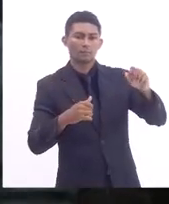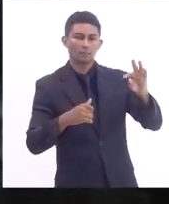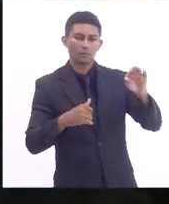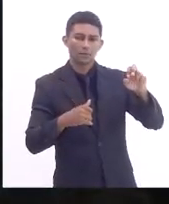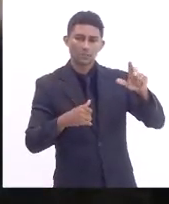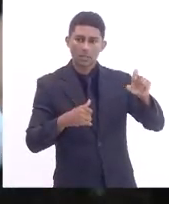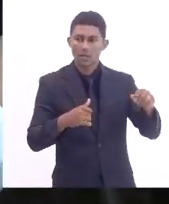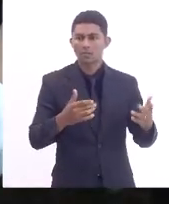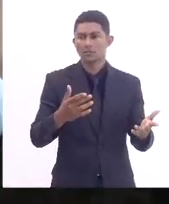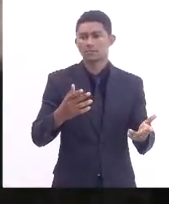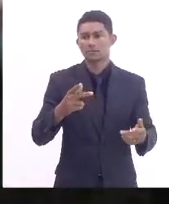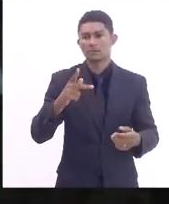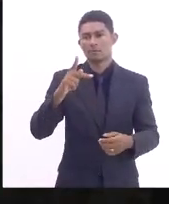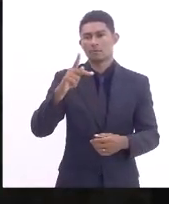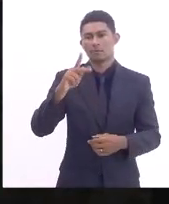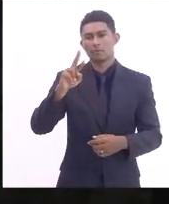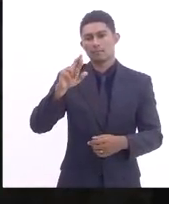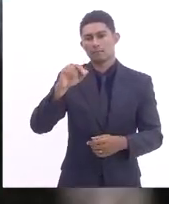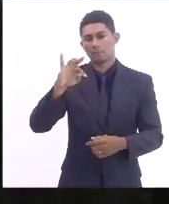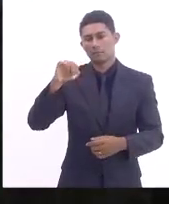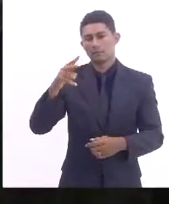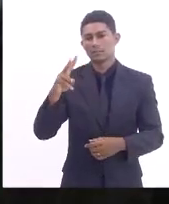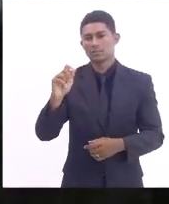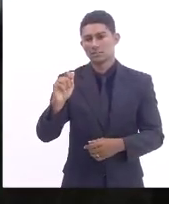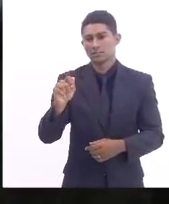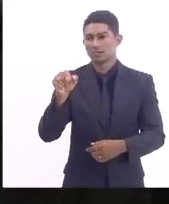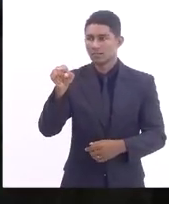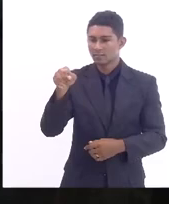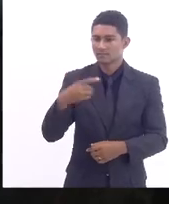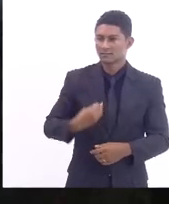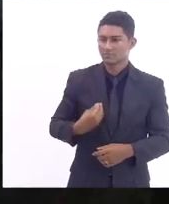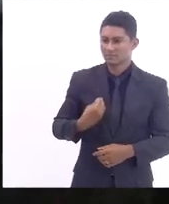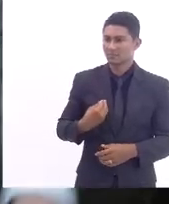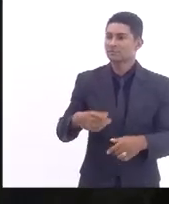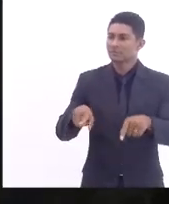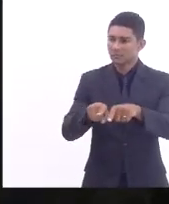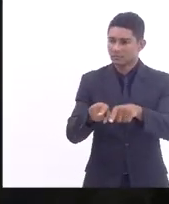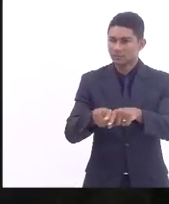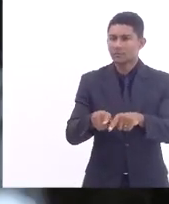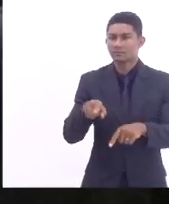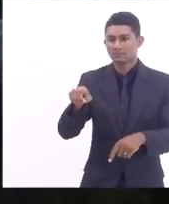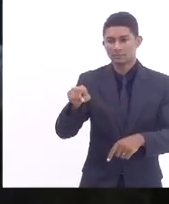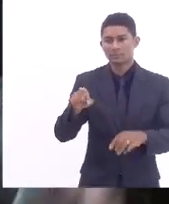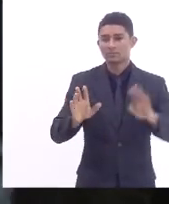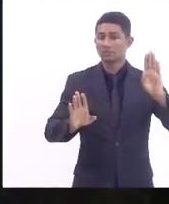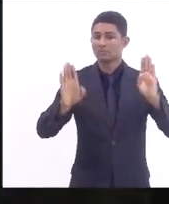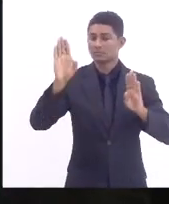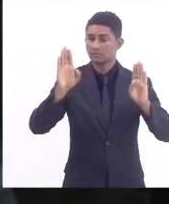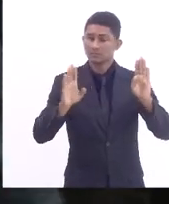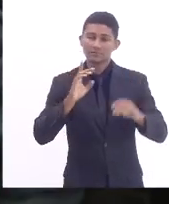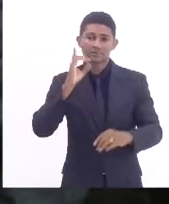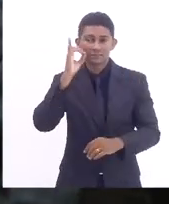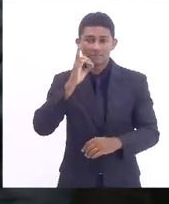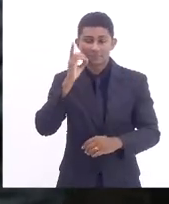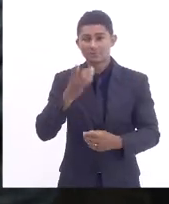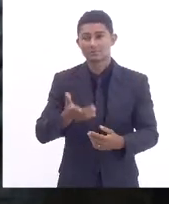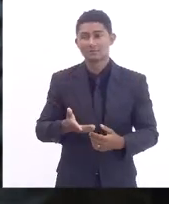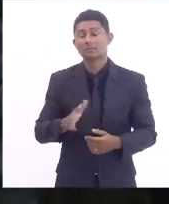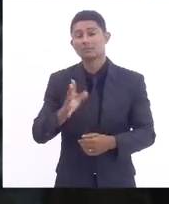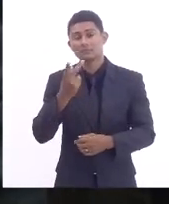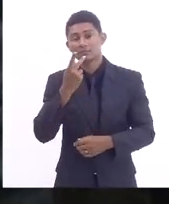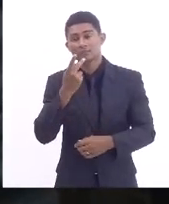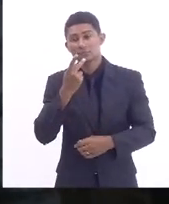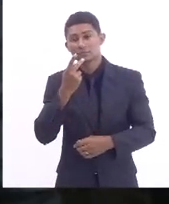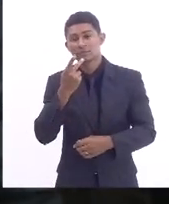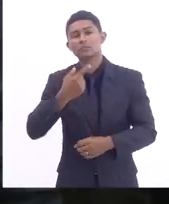como pra tinha ligado à olho material para tinha lá também pré-candidato a deputado nem tinha te visto mas